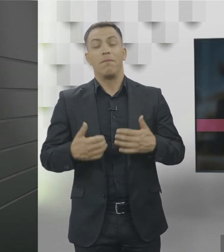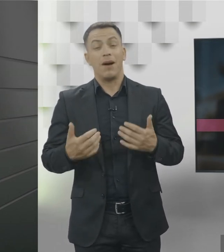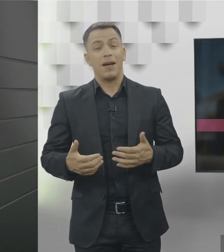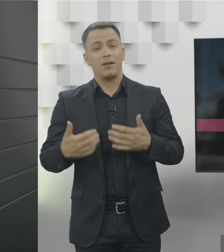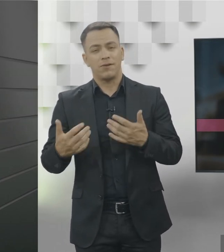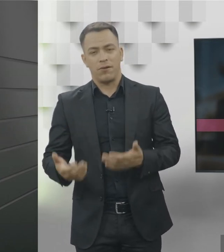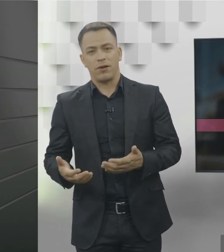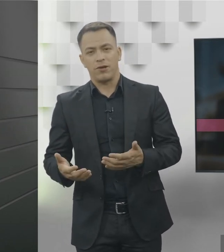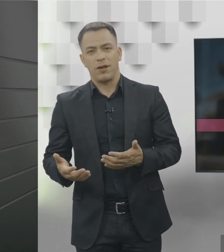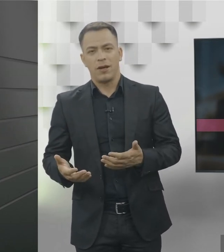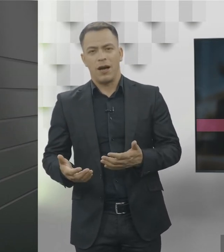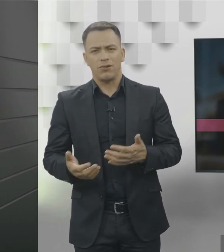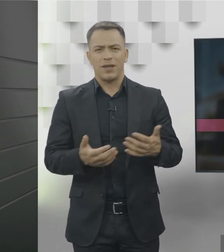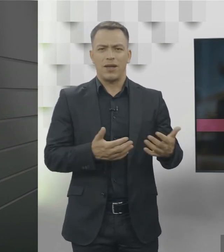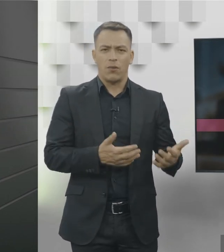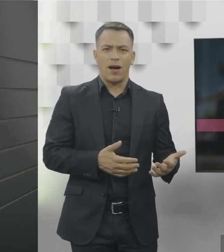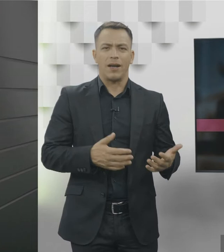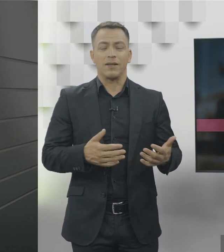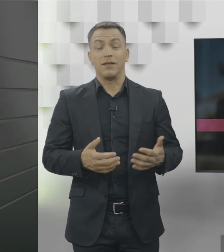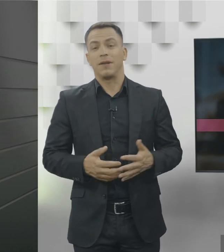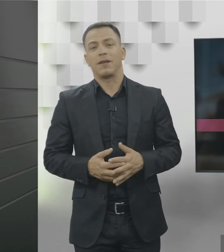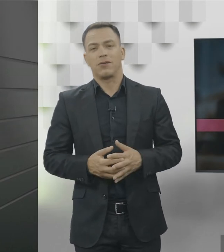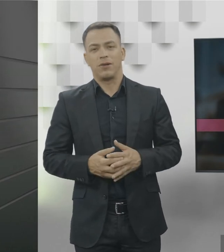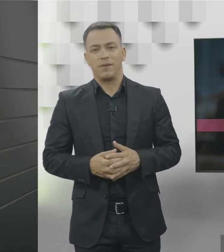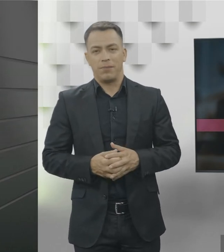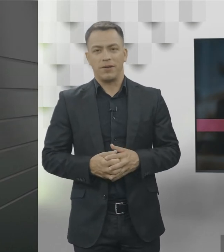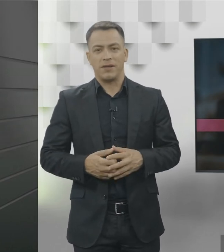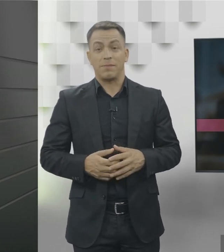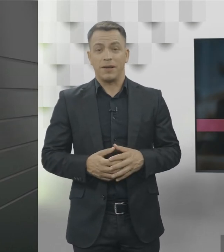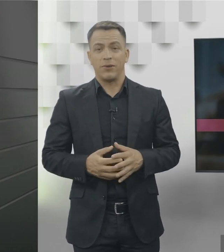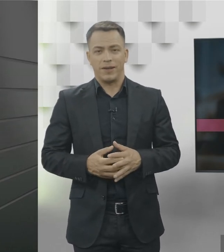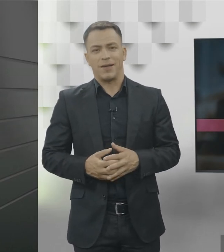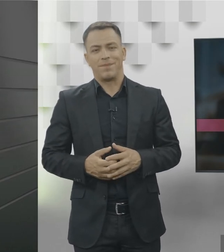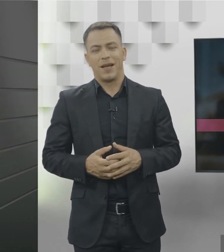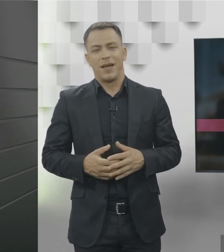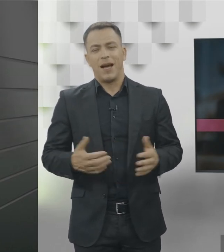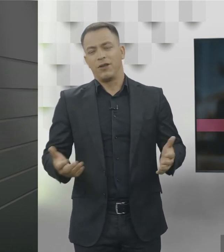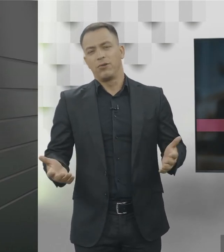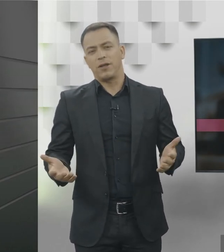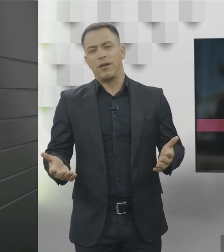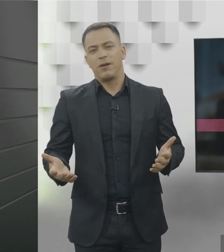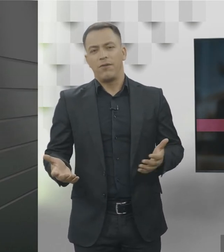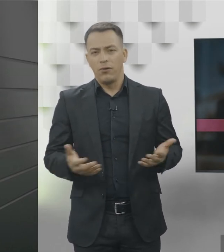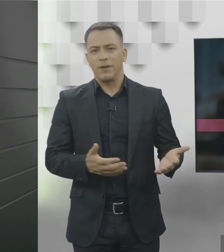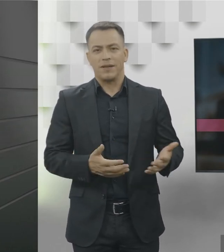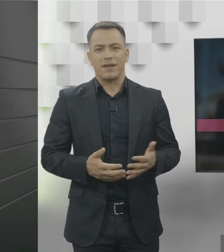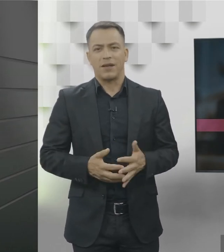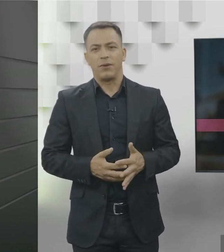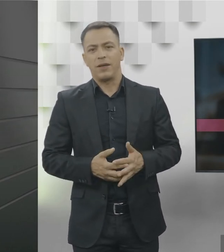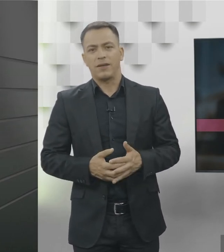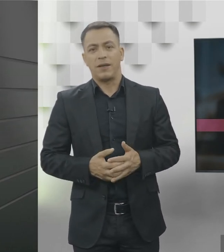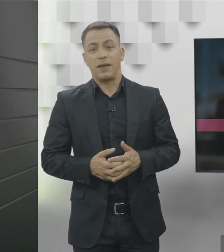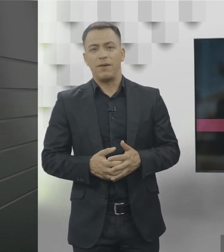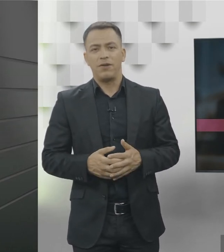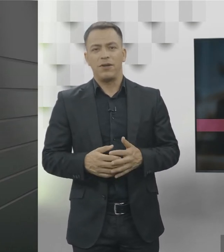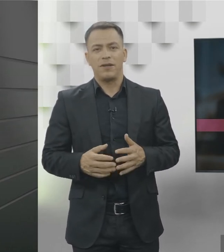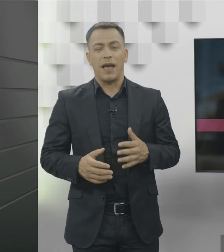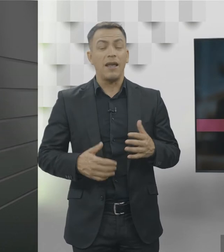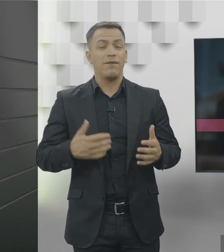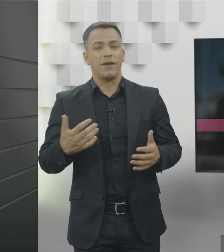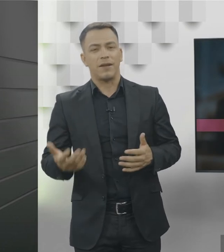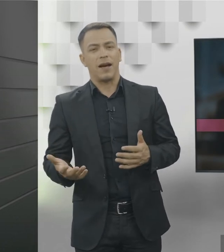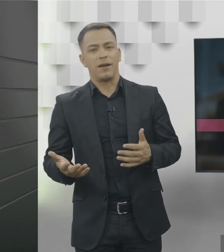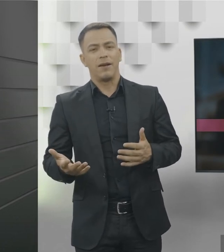mostraram mais forte ao se adequar às limitações impostas pela doença. A indústria foi uma das categorias que teve de